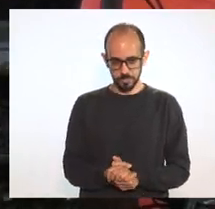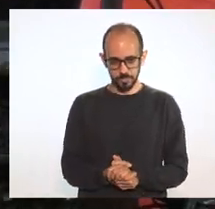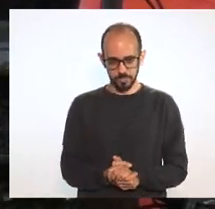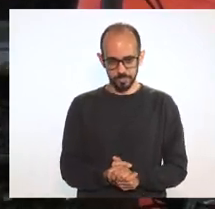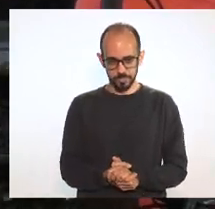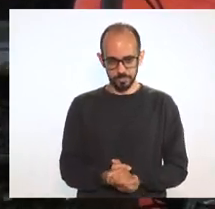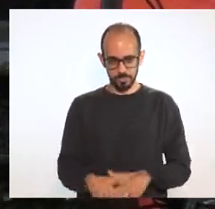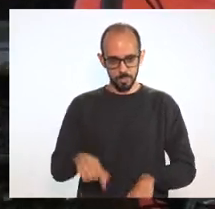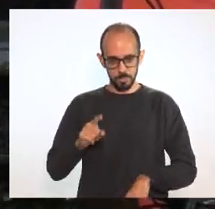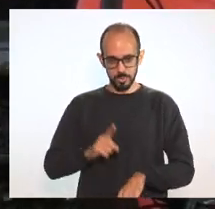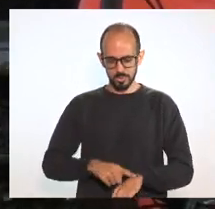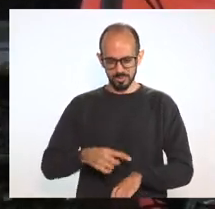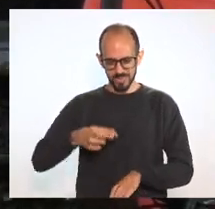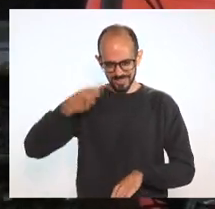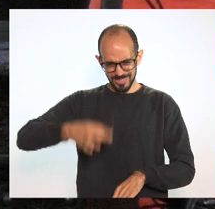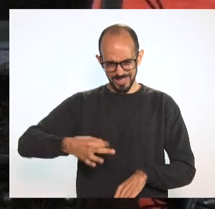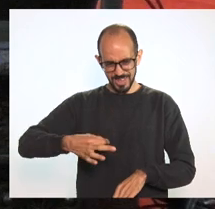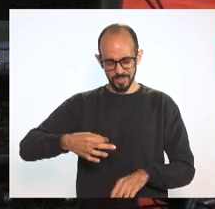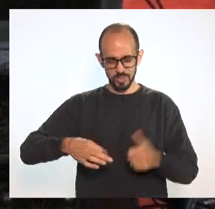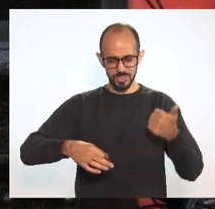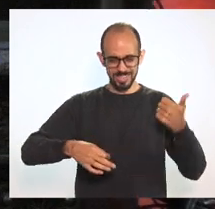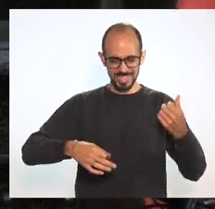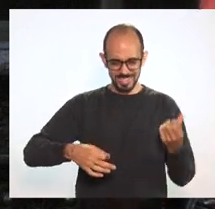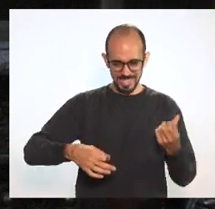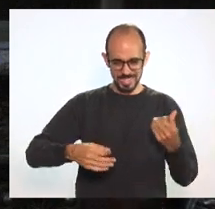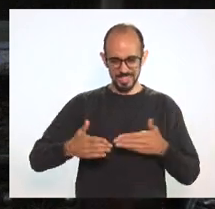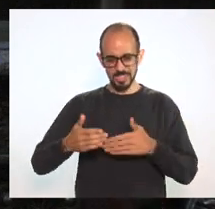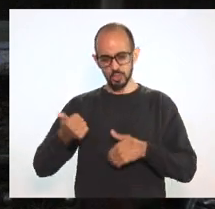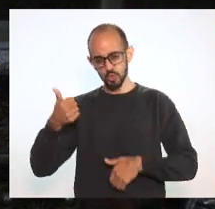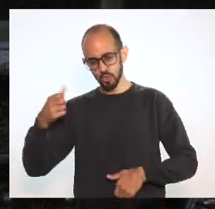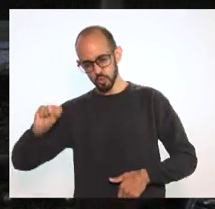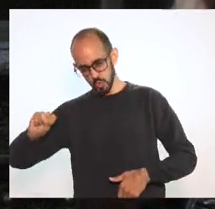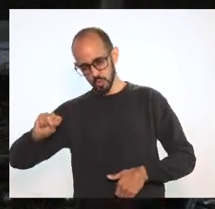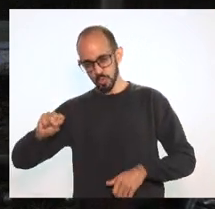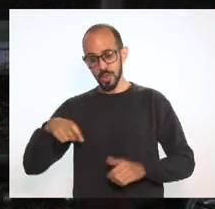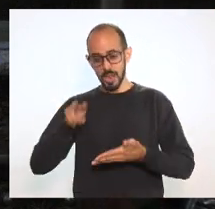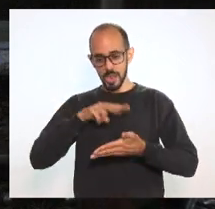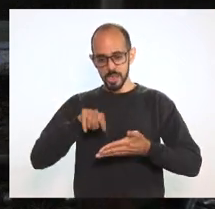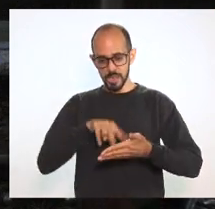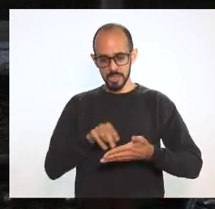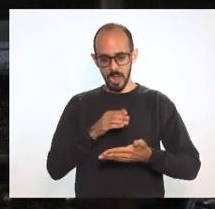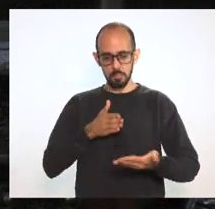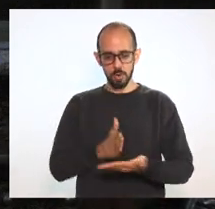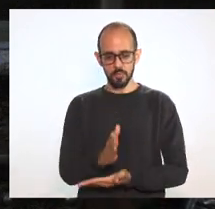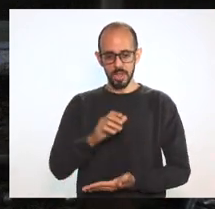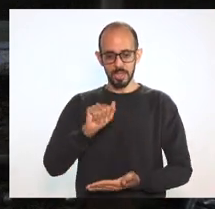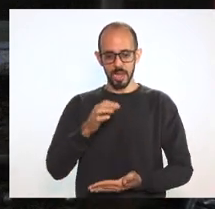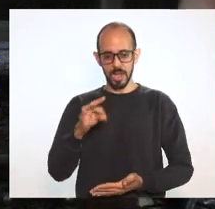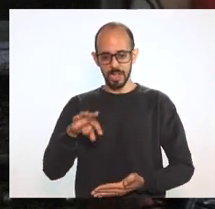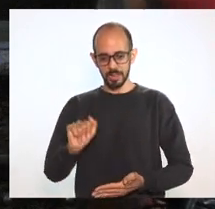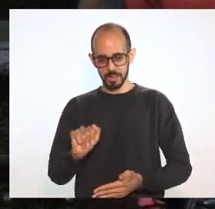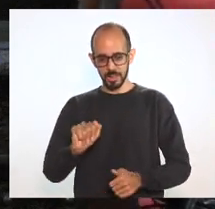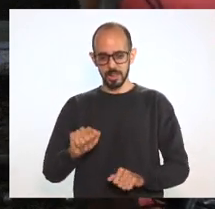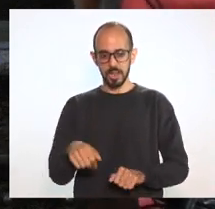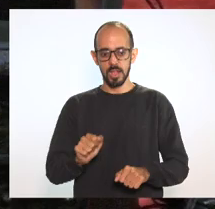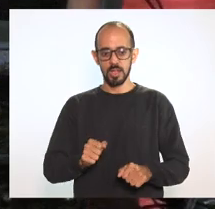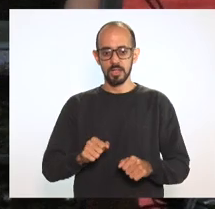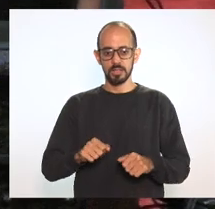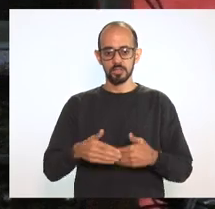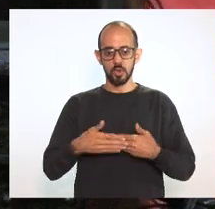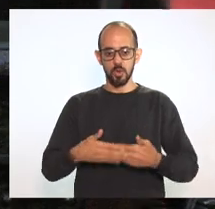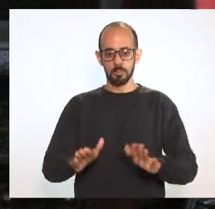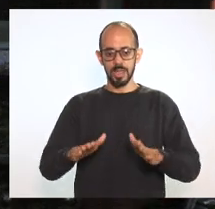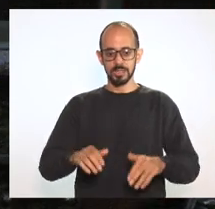Pontualidade britânica, às 16 às 18. Lida e aprovada a ata, passa-se à ordem da primeira sessão extraordinária do